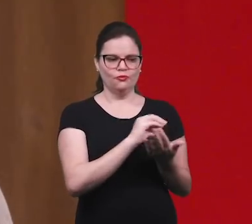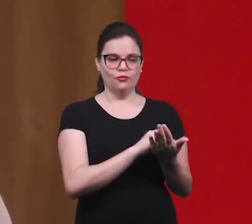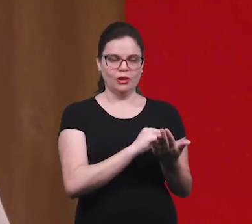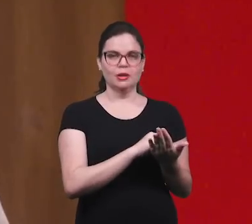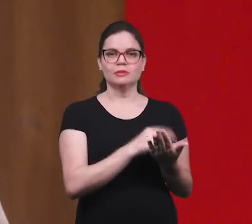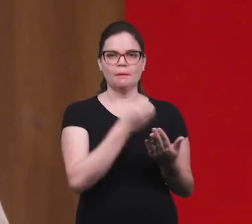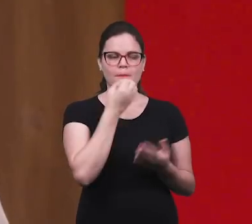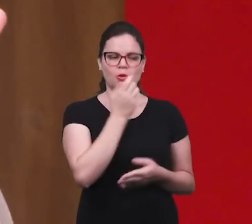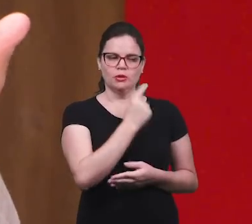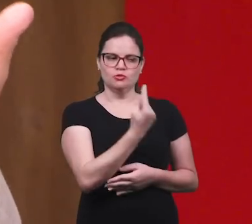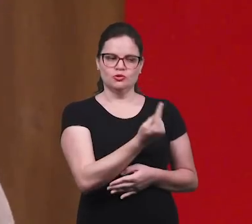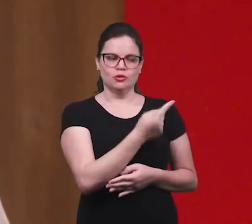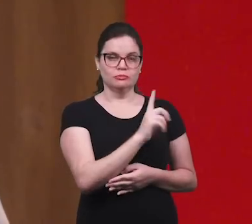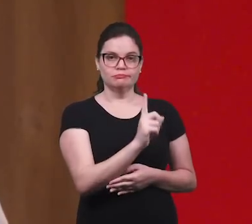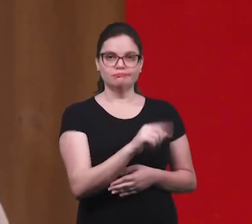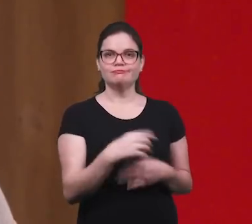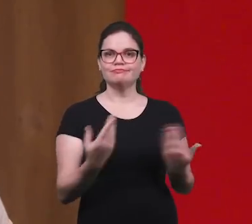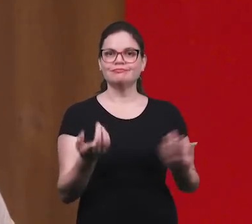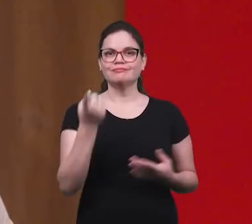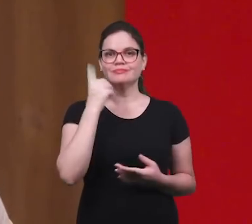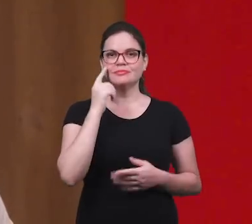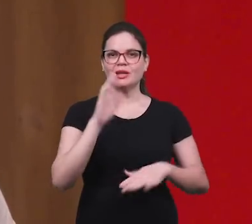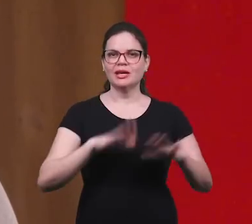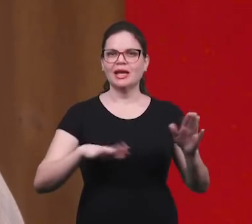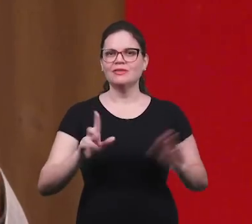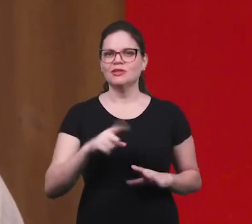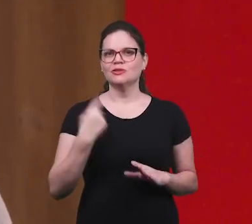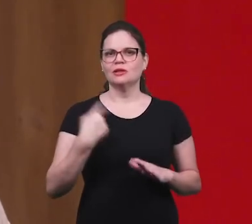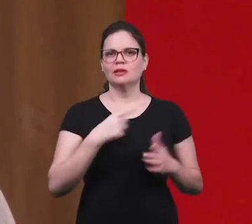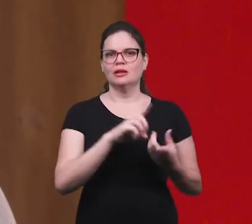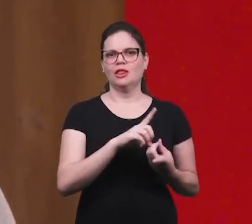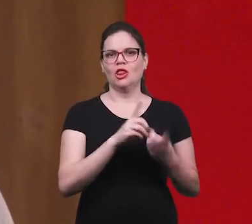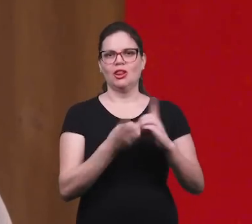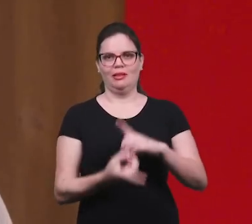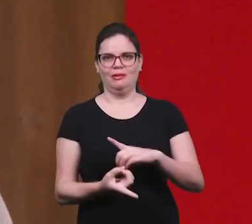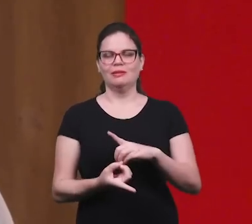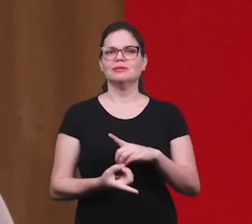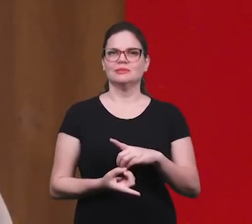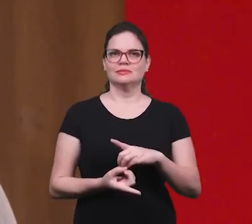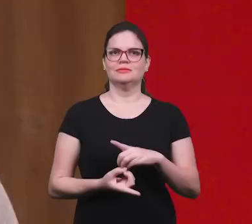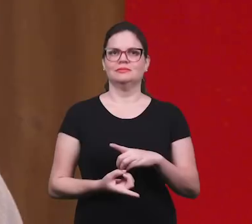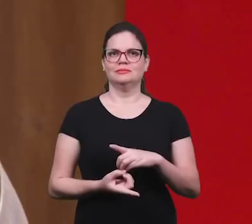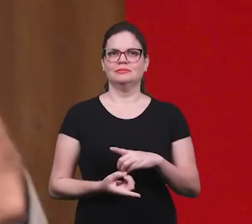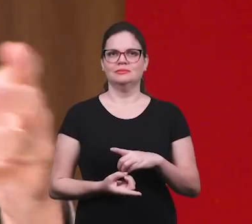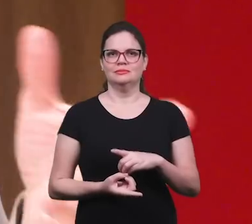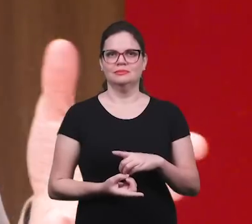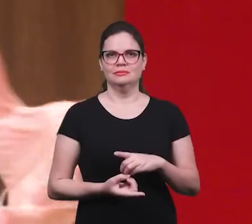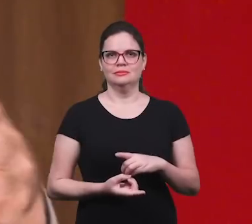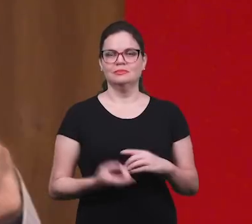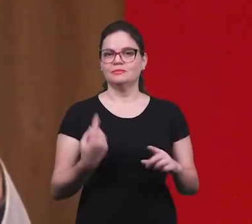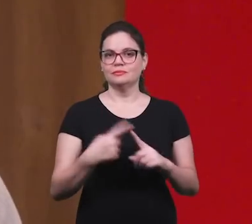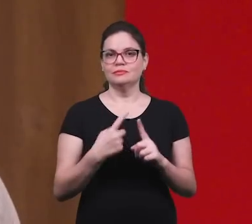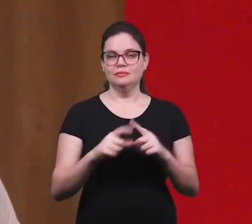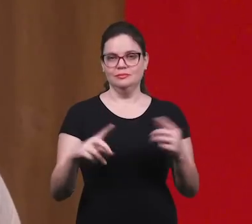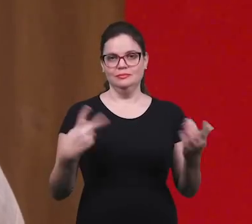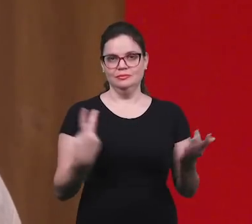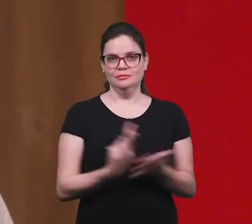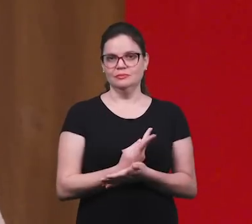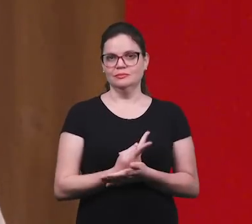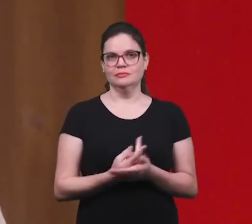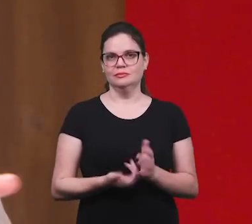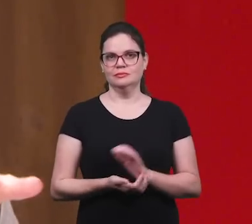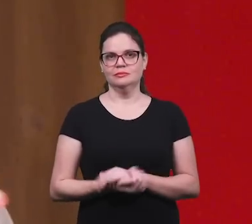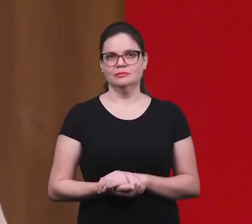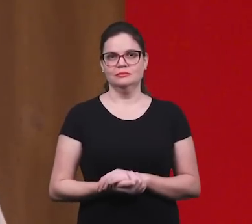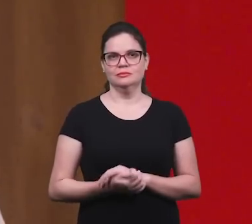vezes observamos essa troca de valores, de vulgarizar ou